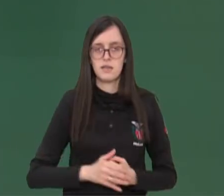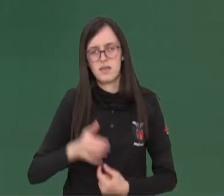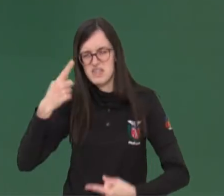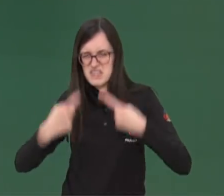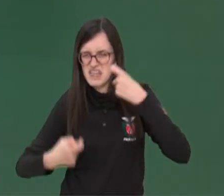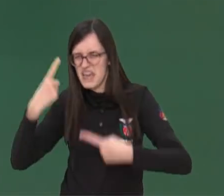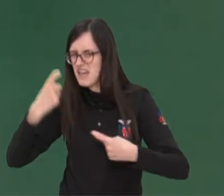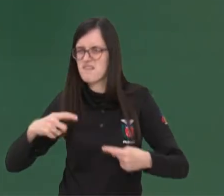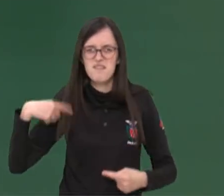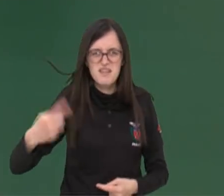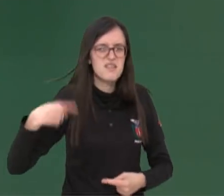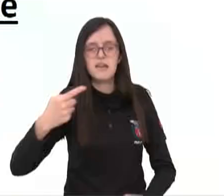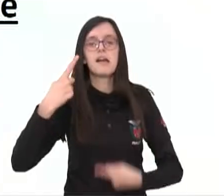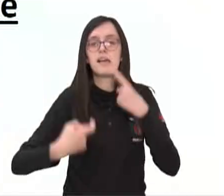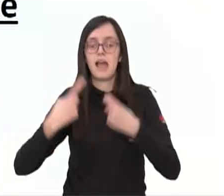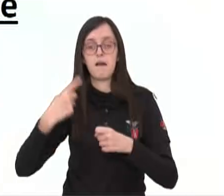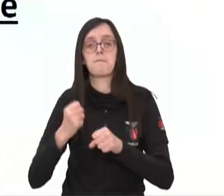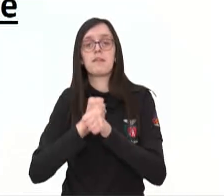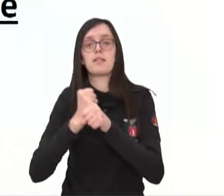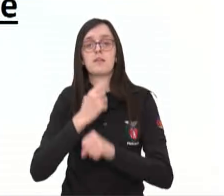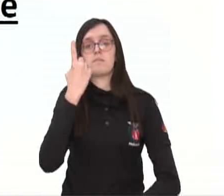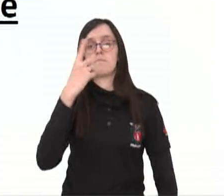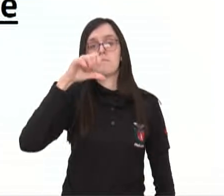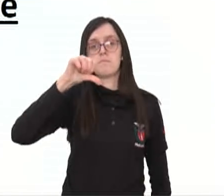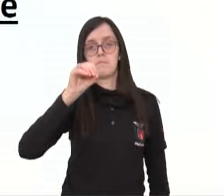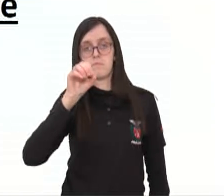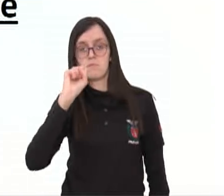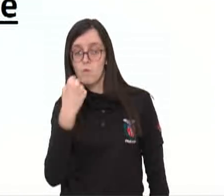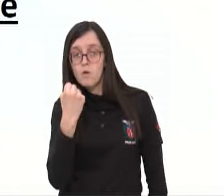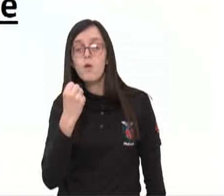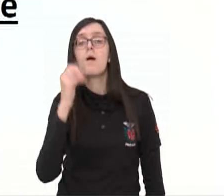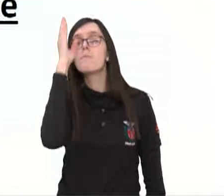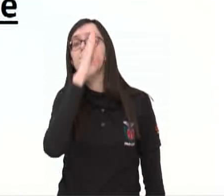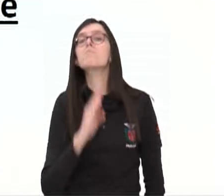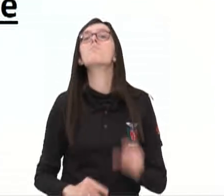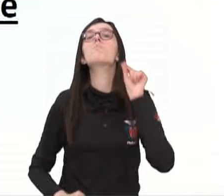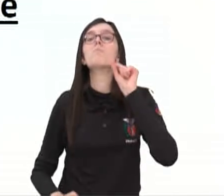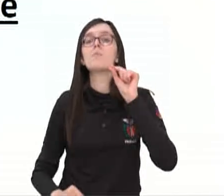Guerras consequentemente. Em 1908, o Brasil foi